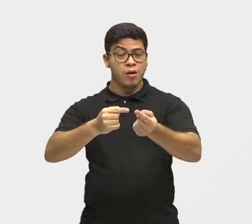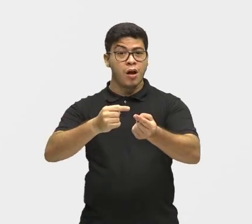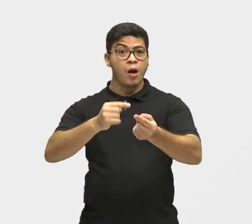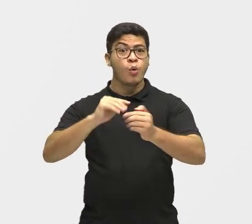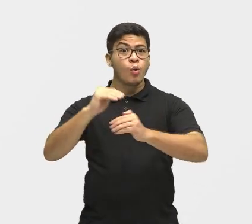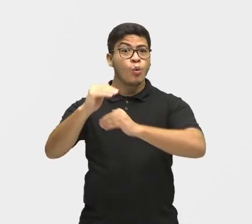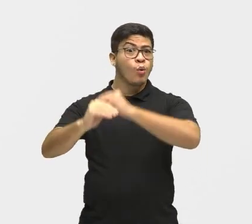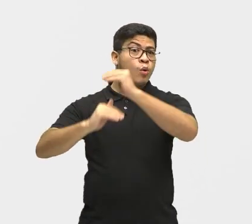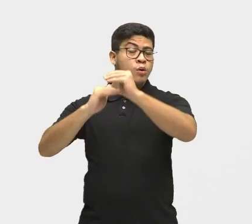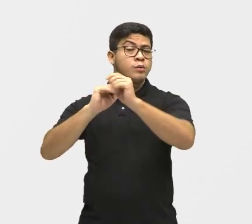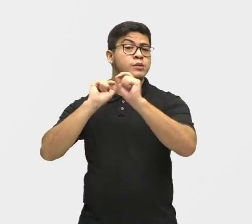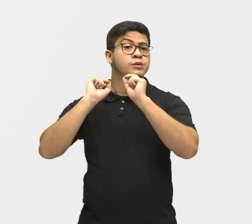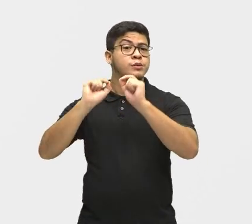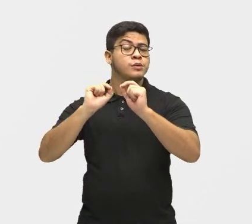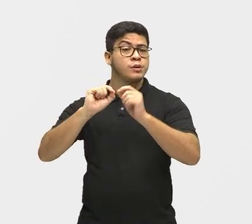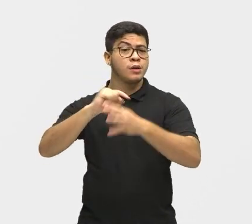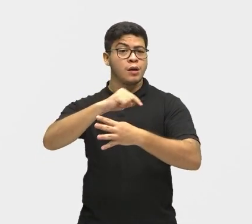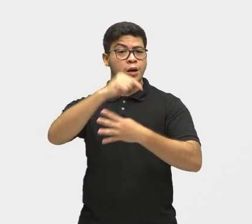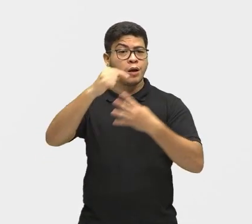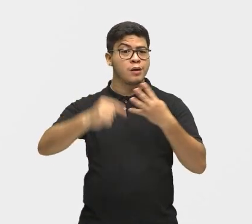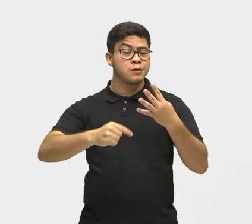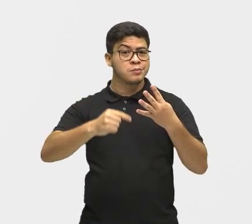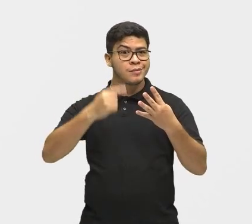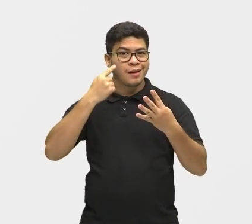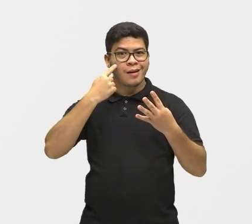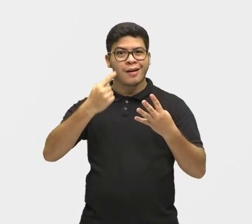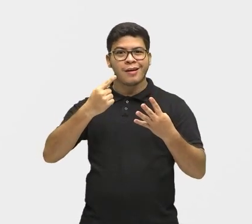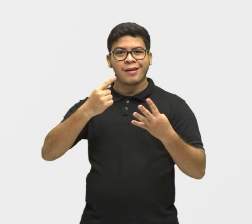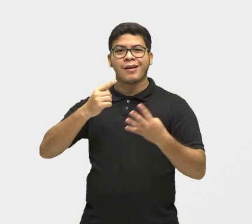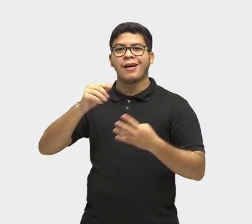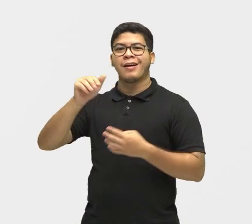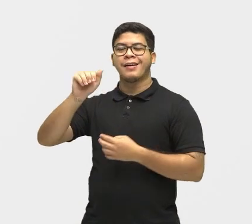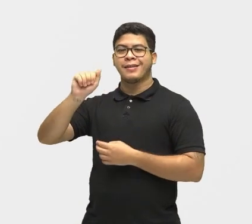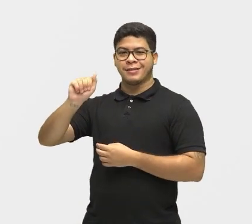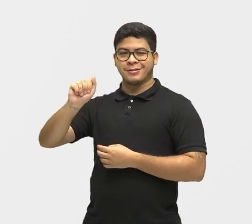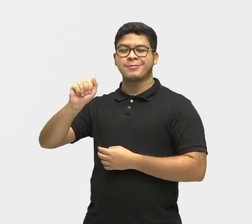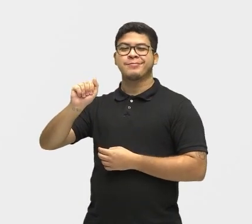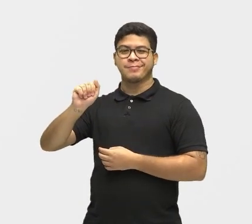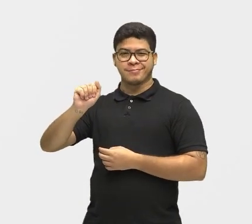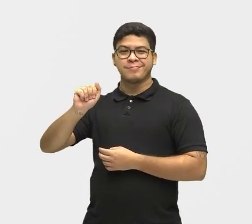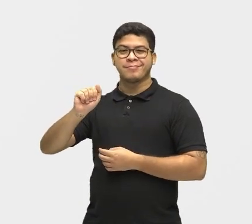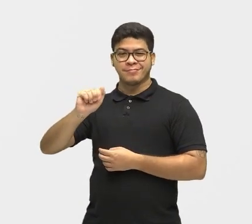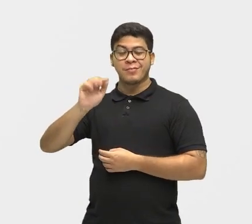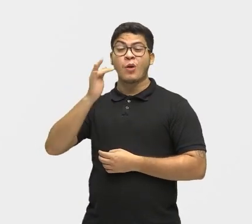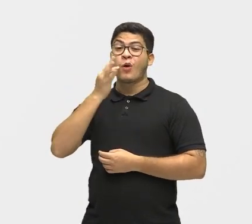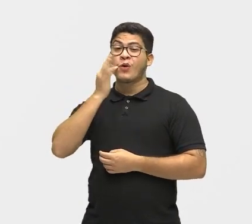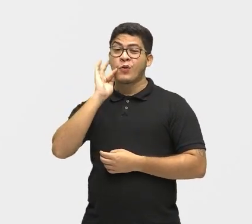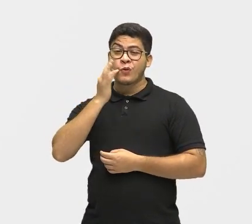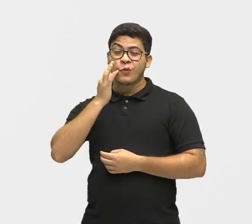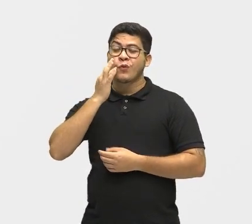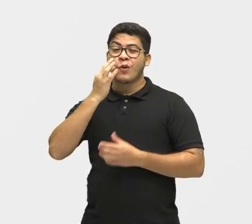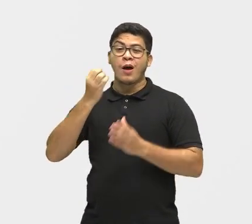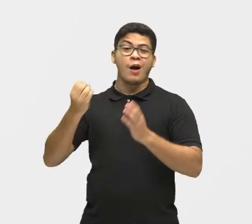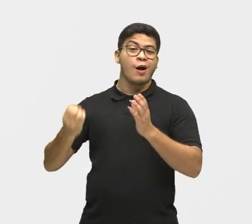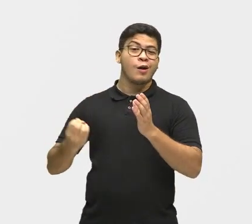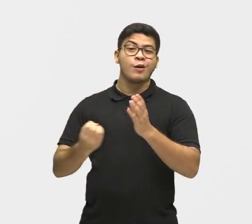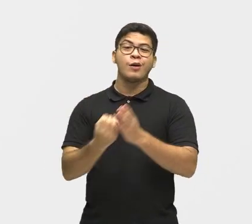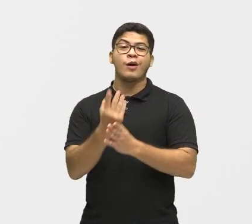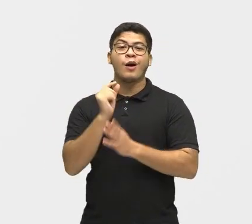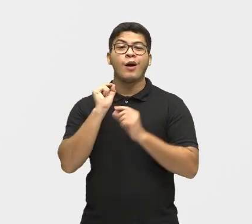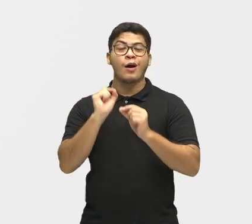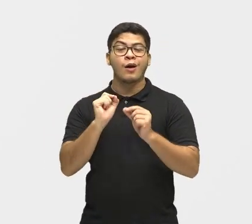coloquei as estruturas e a resposta correta é a alternativa A, né? Os frutos aparecem